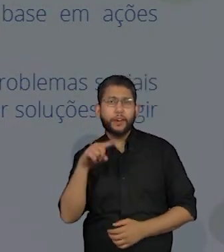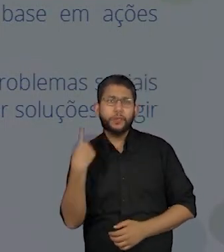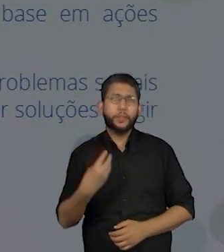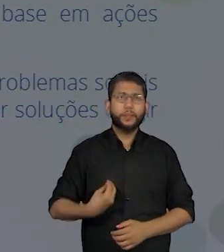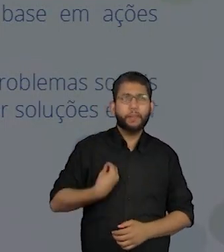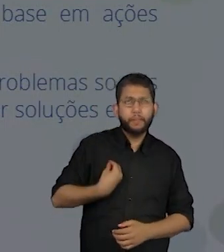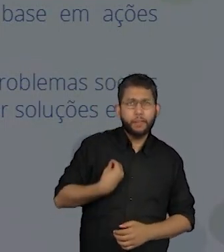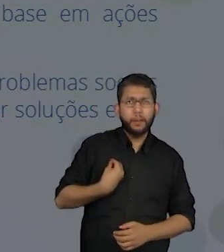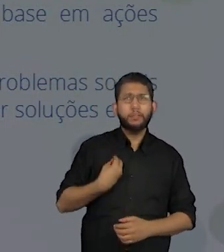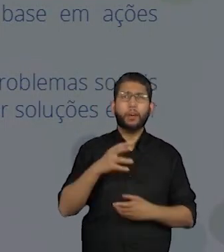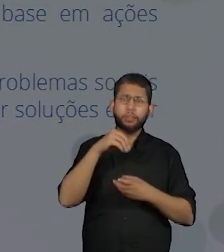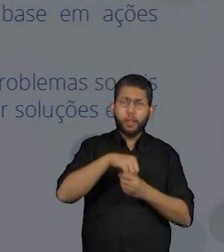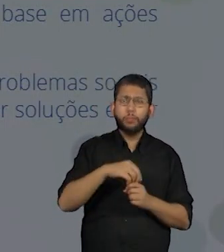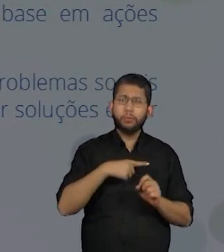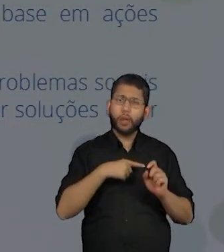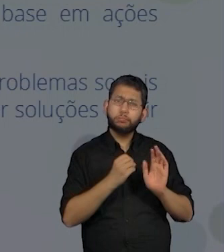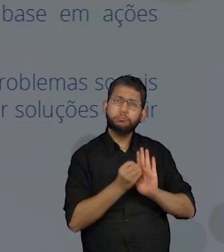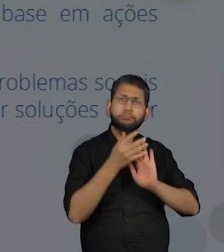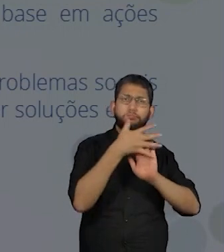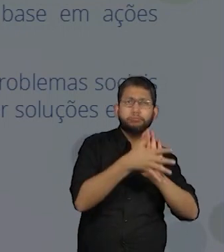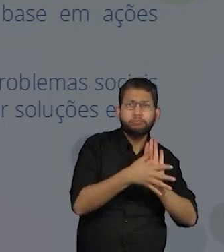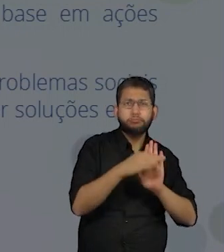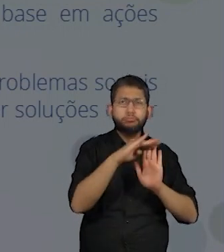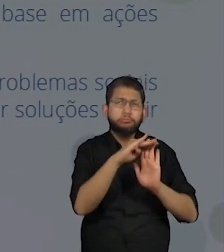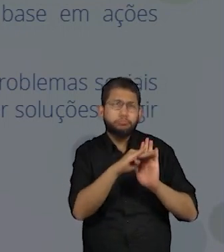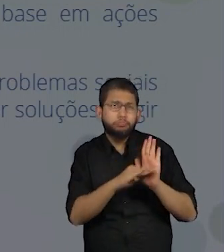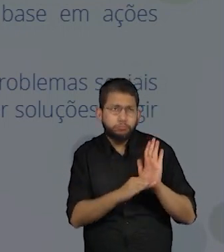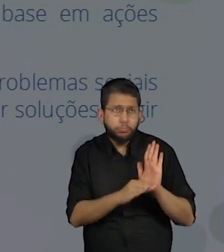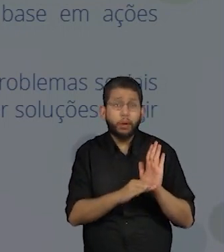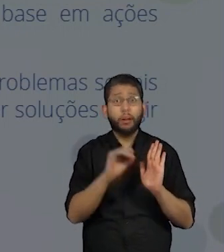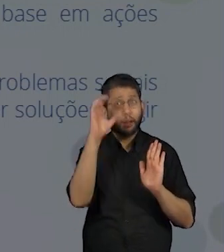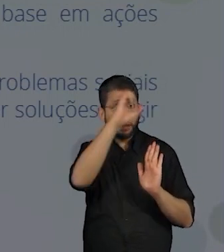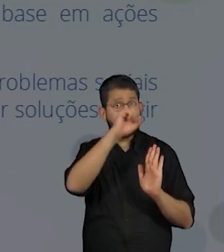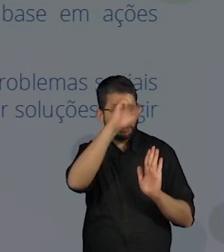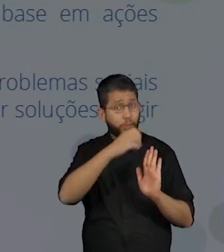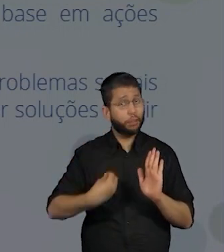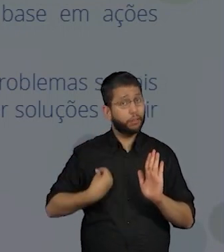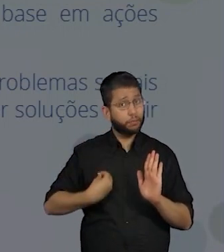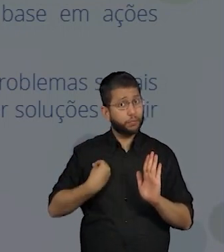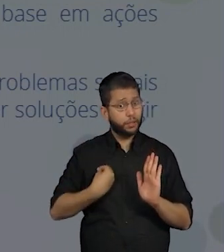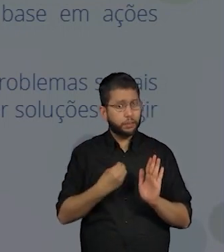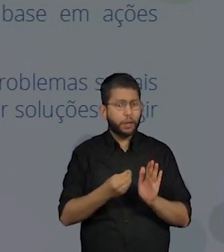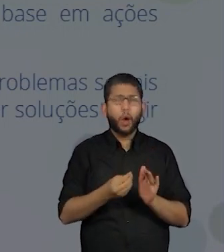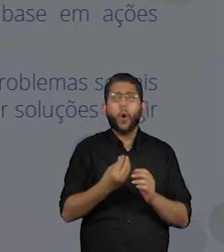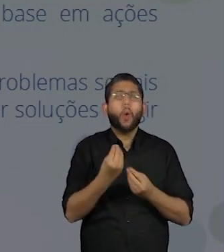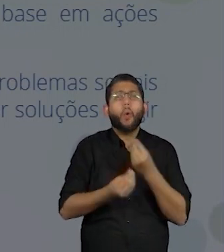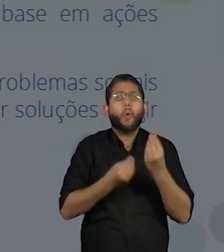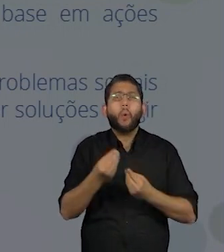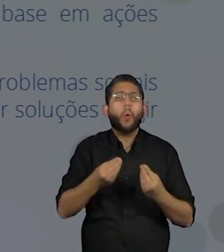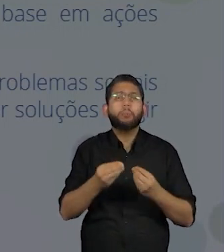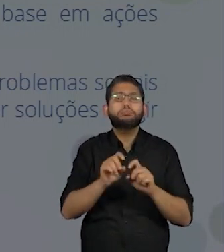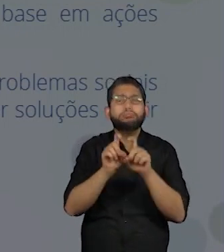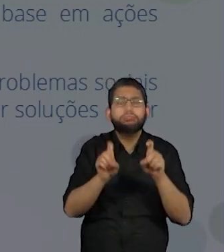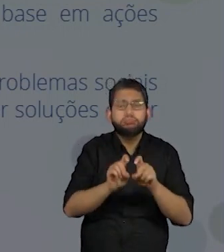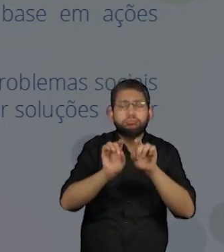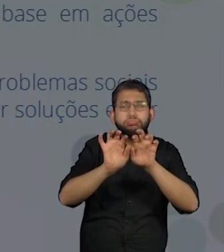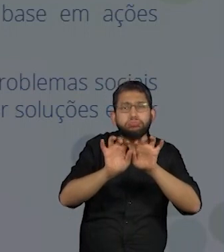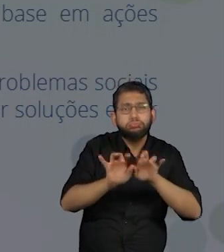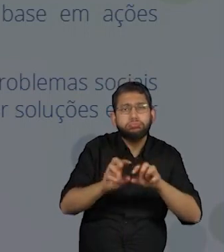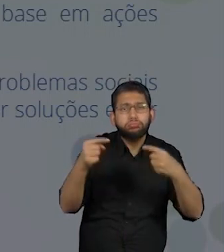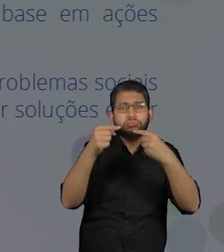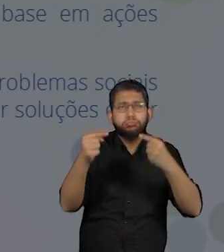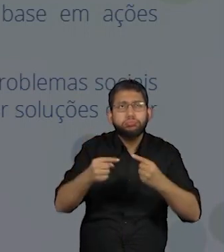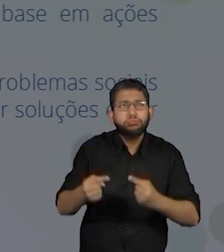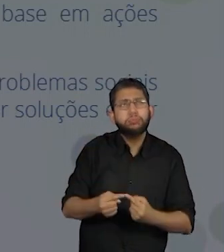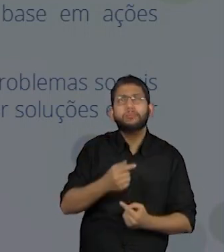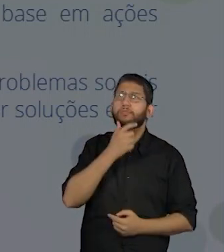cotidiano e reconhecer que a aprendizagem de programação faz parte do contexto de vida do aluno e do processo de resolução